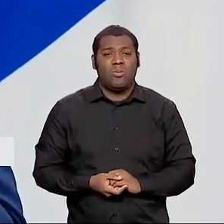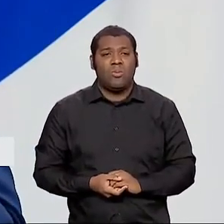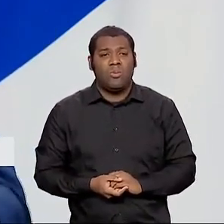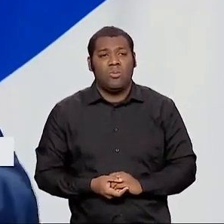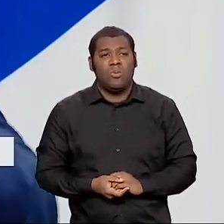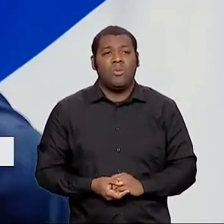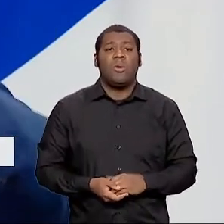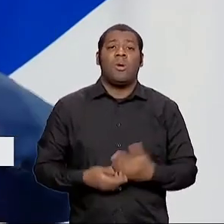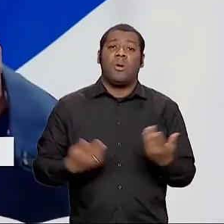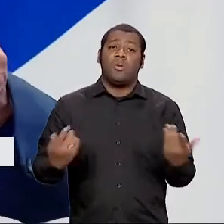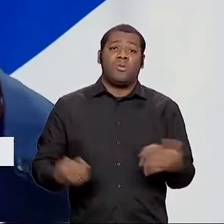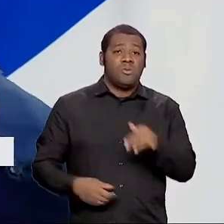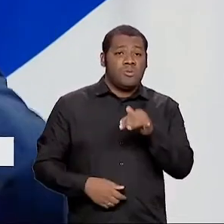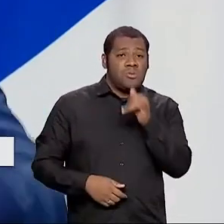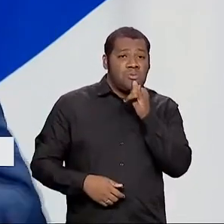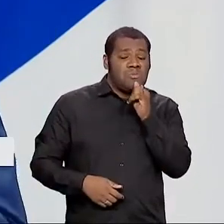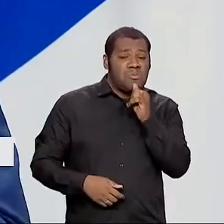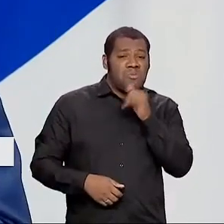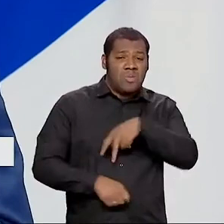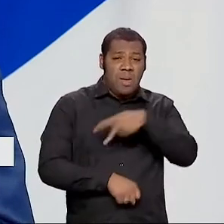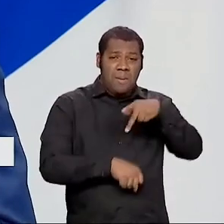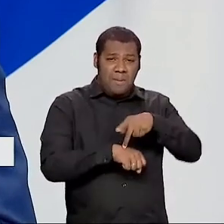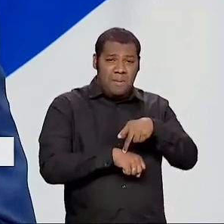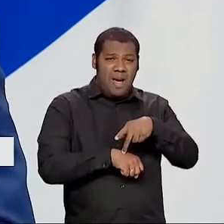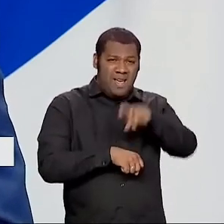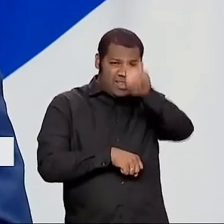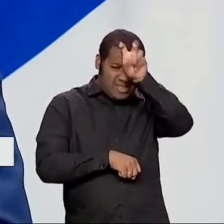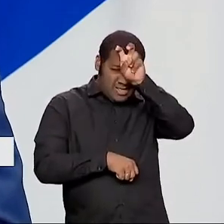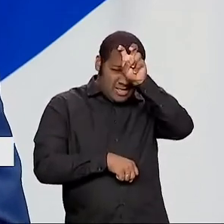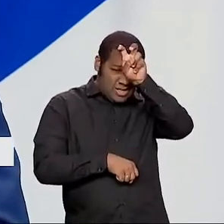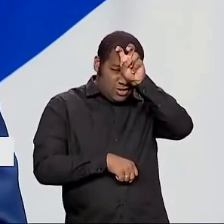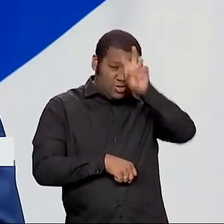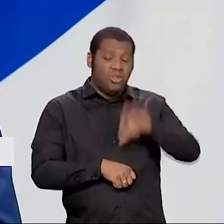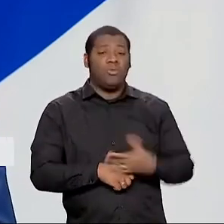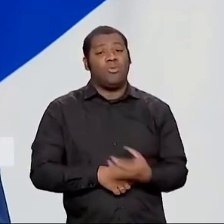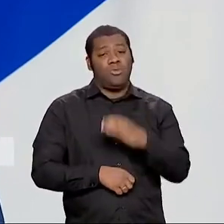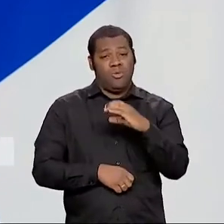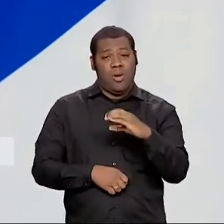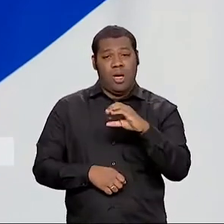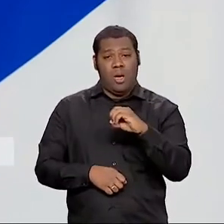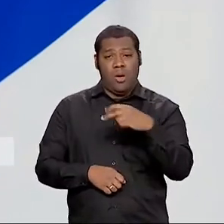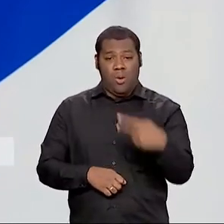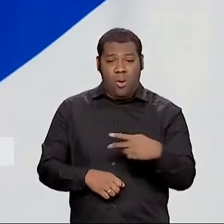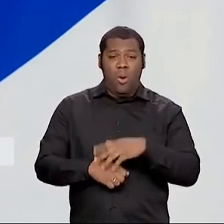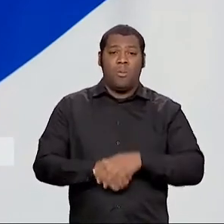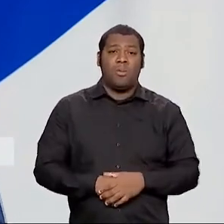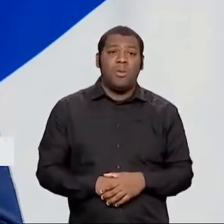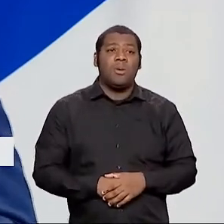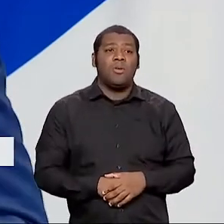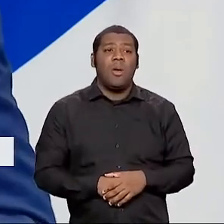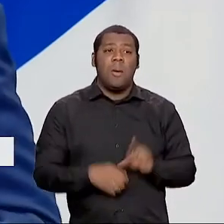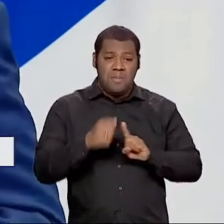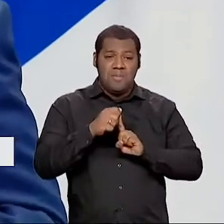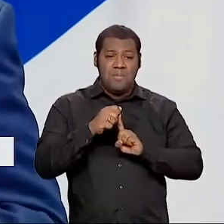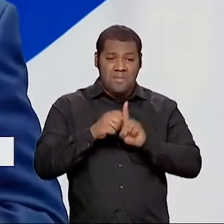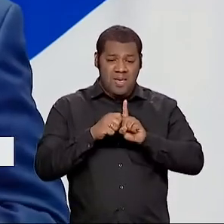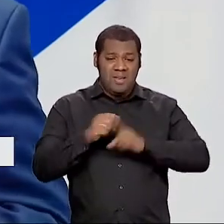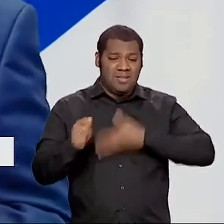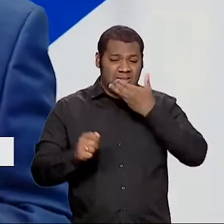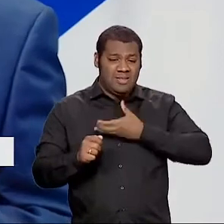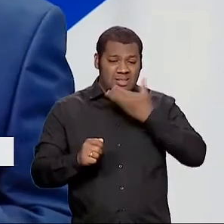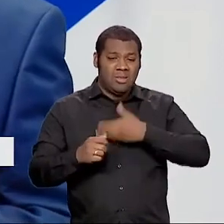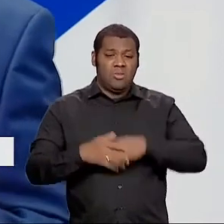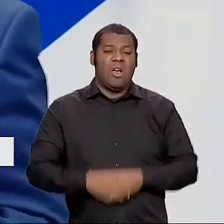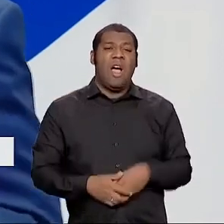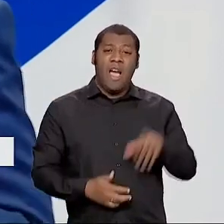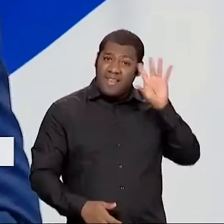uma COP no Egito, como vai nos Emirados Árabes, como vai ter agora no final do ano. Aí você